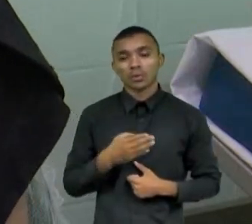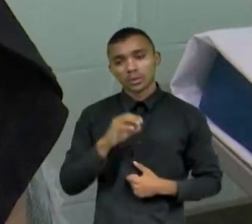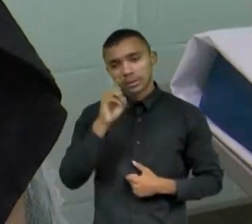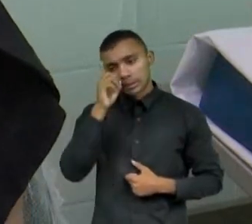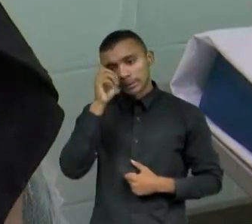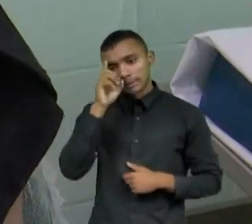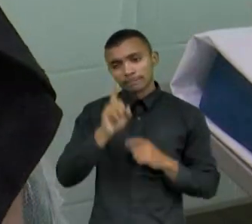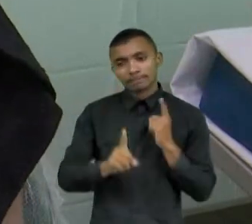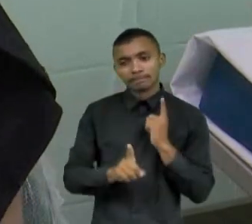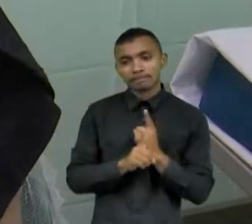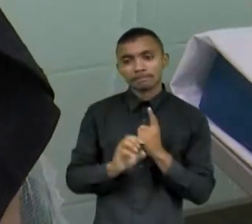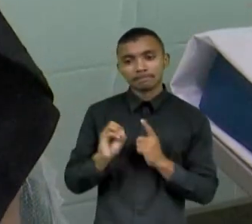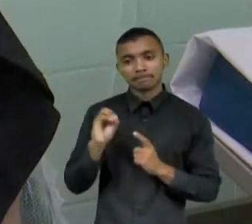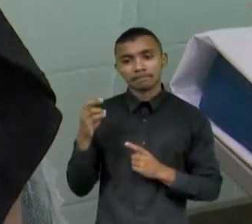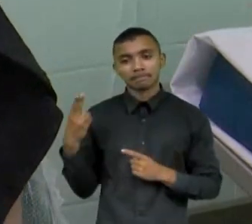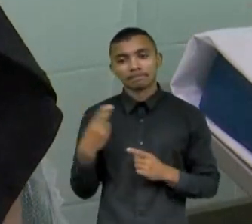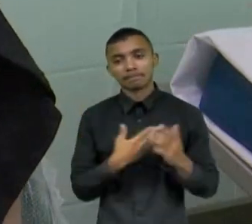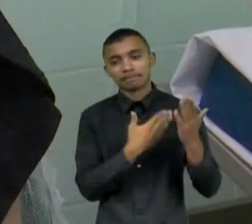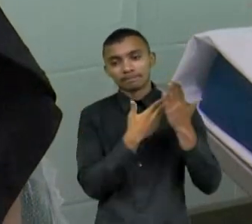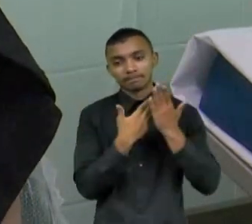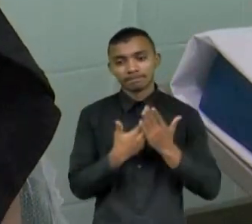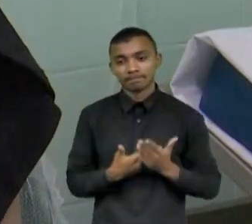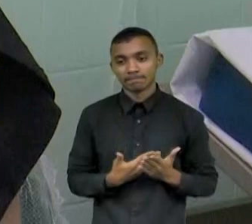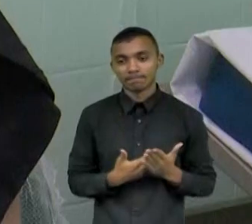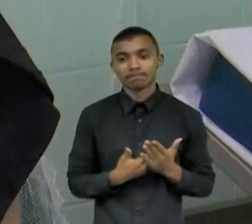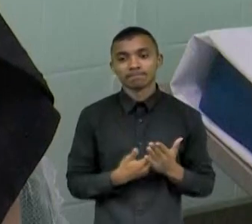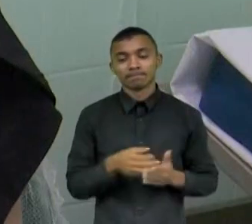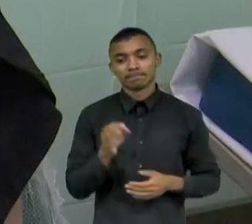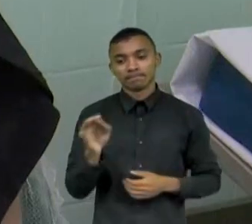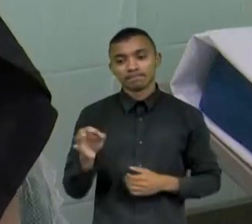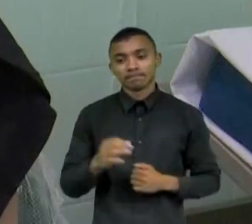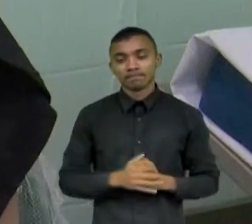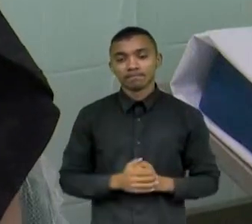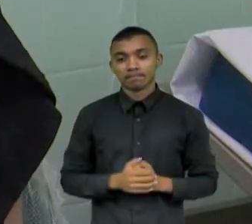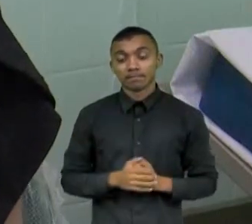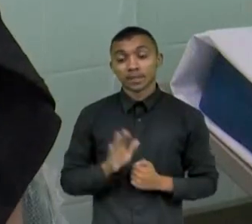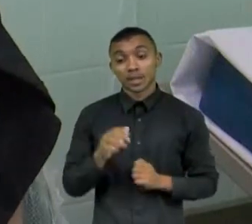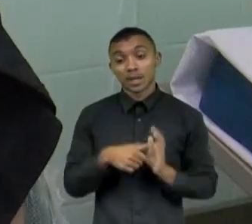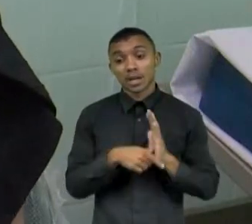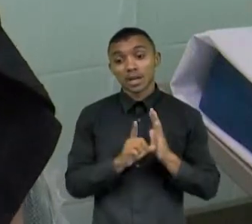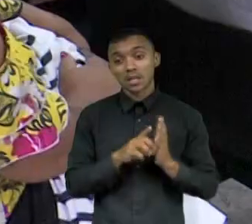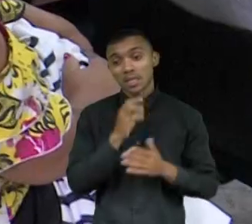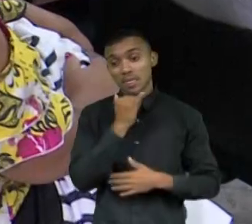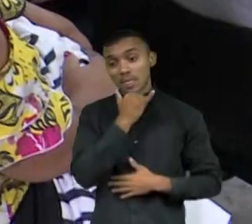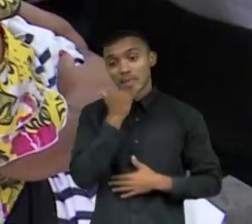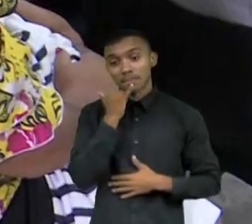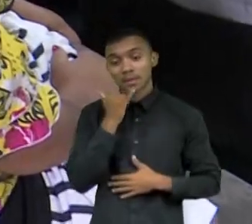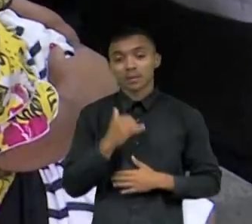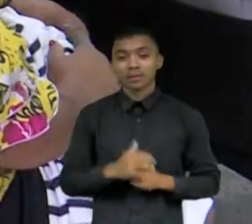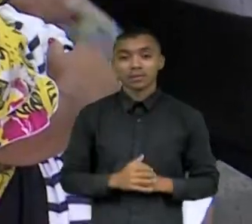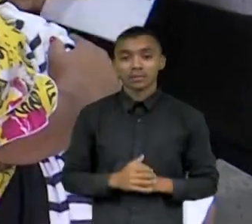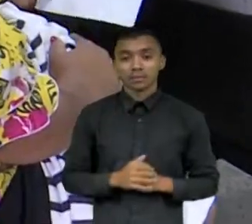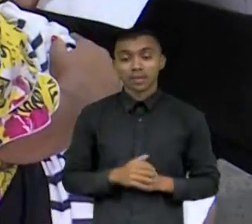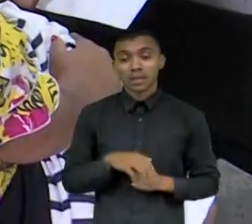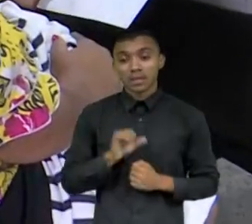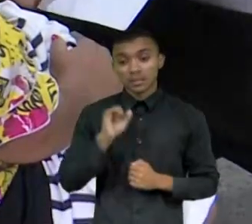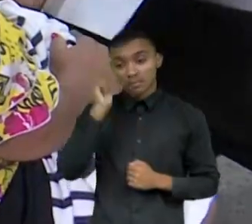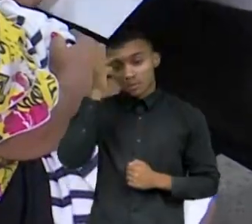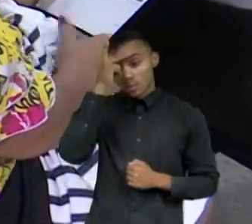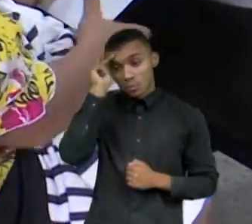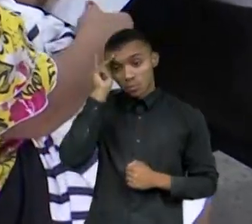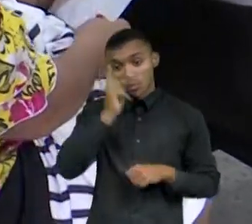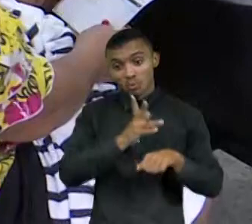descobertas, estudadas e fornecidas para esses pacientes, dependendo do acometimento. Os pacientes com fibrose